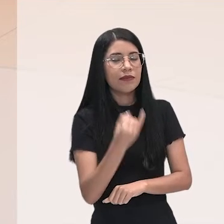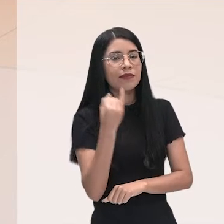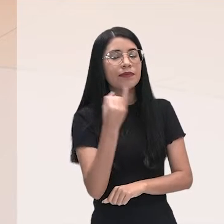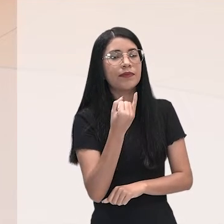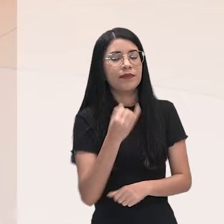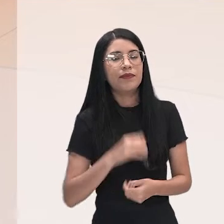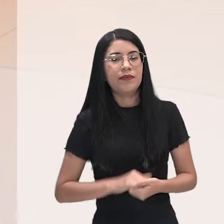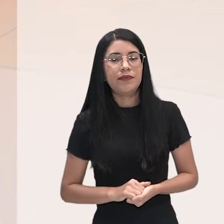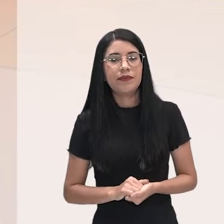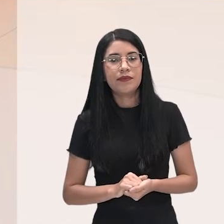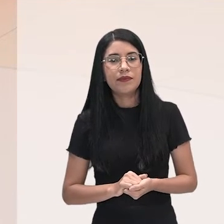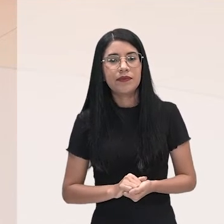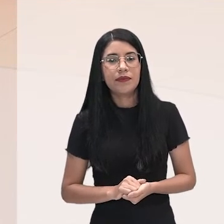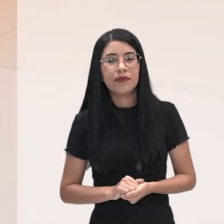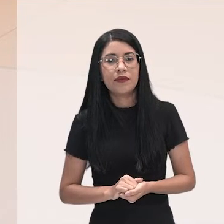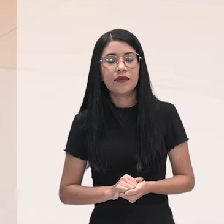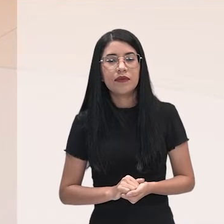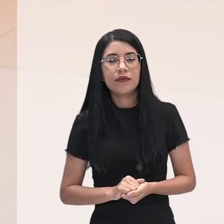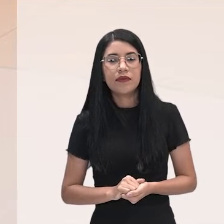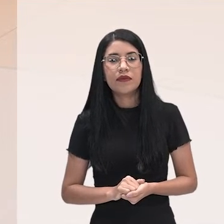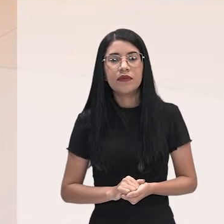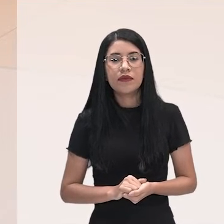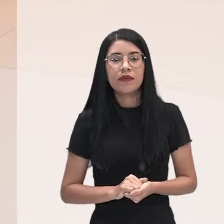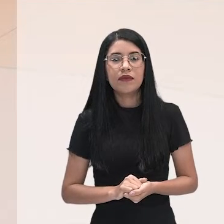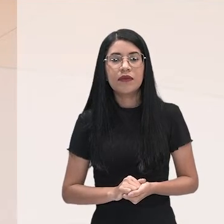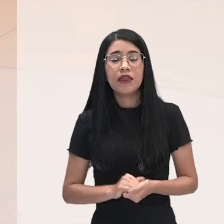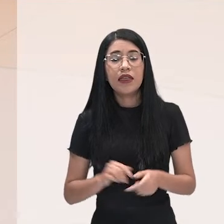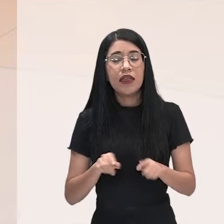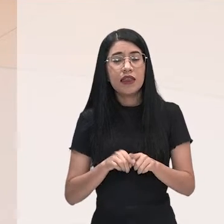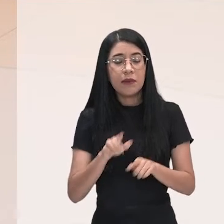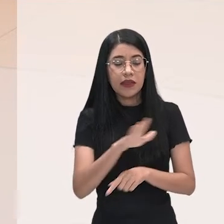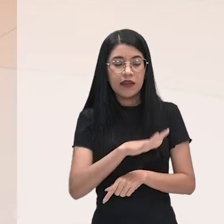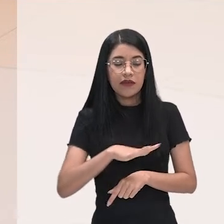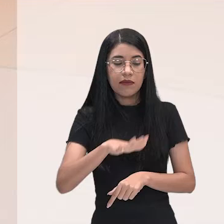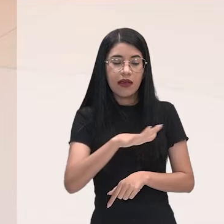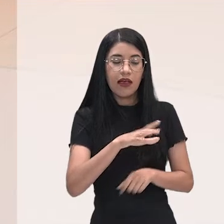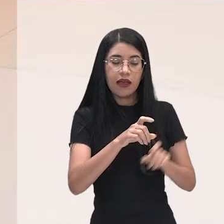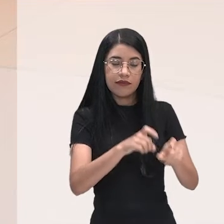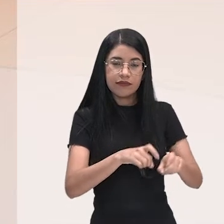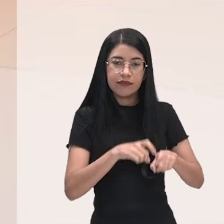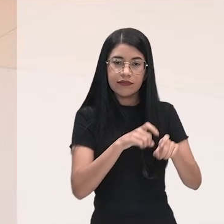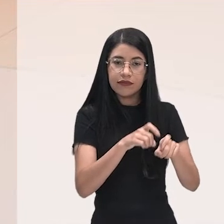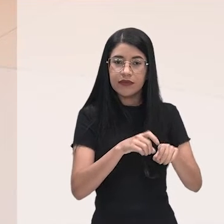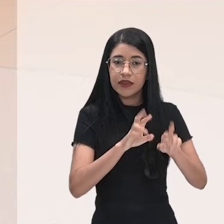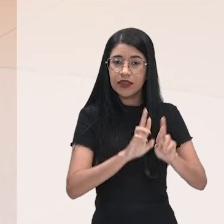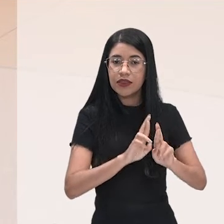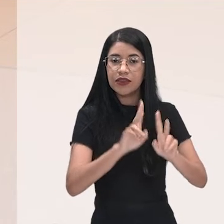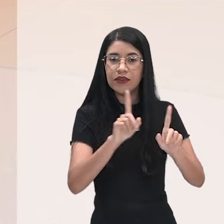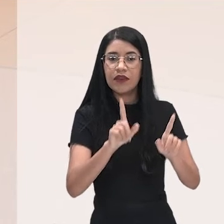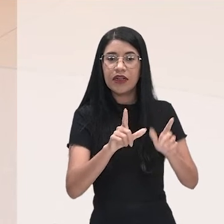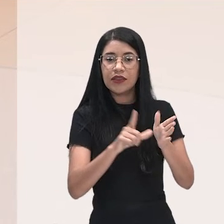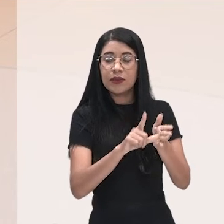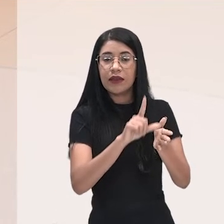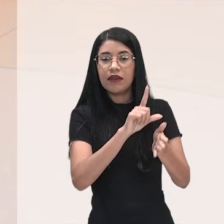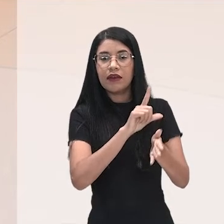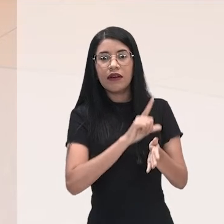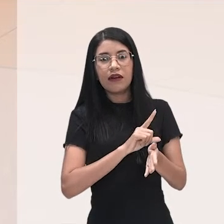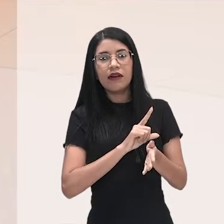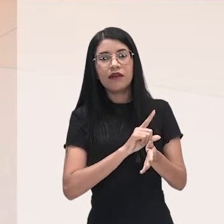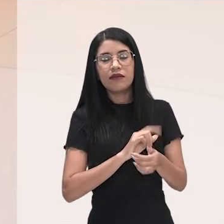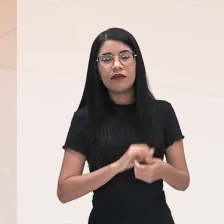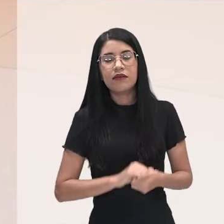o homem e a natureza, na forma de produzir, nos modos de produção, e aí isso, obviamente, vai